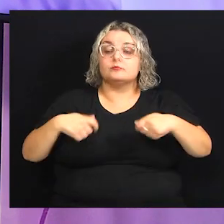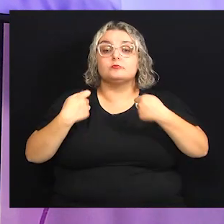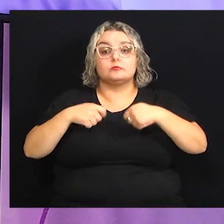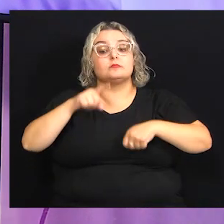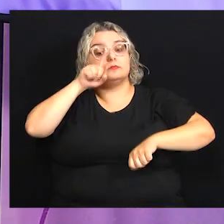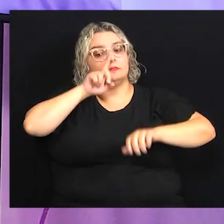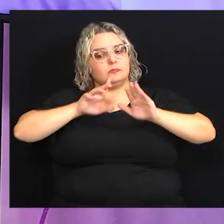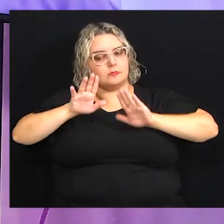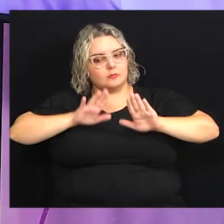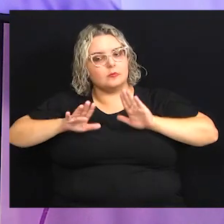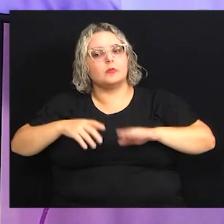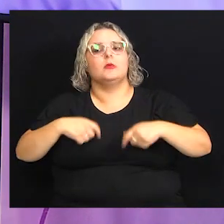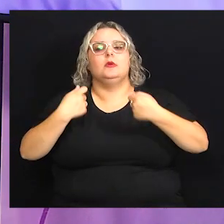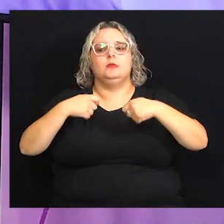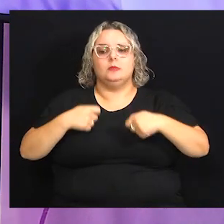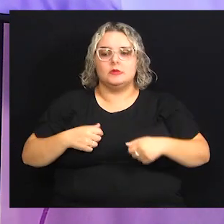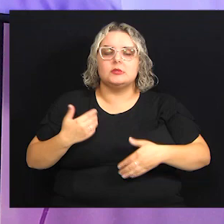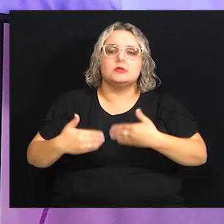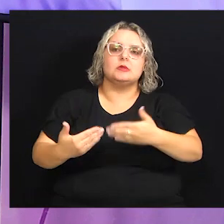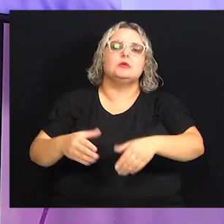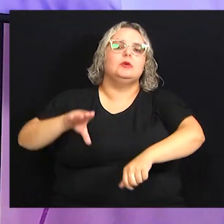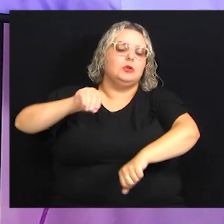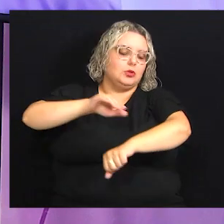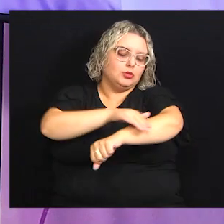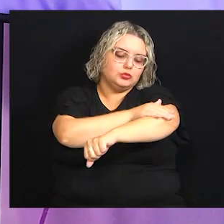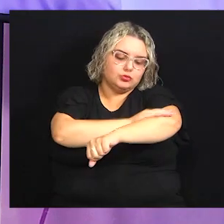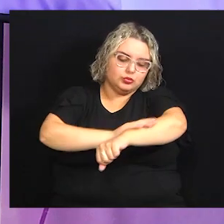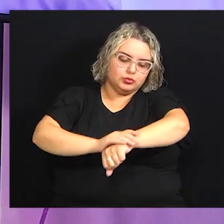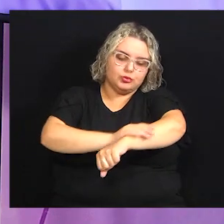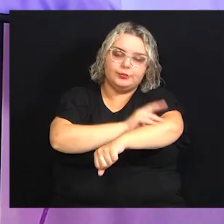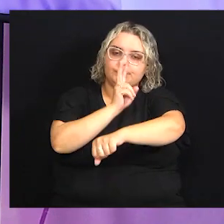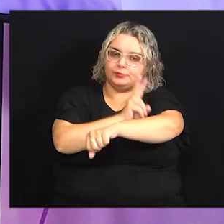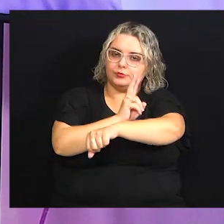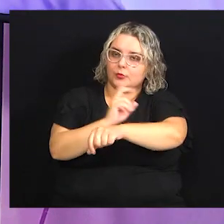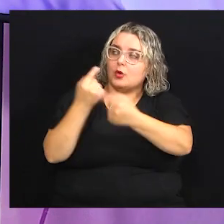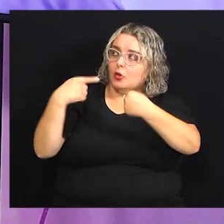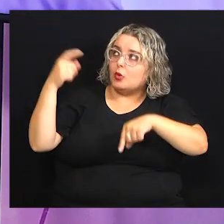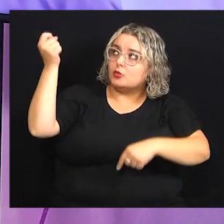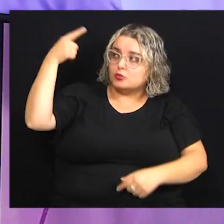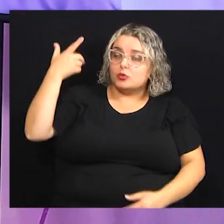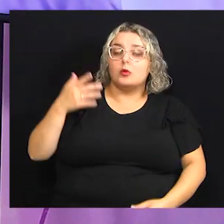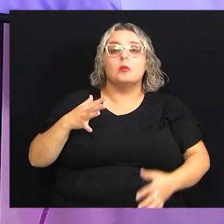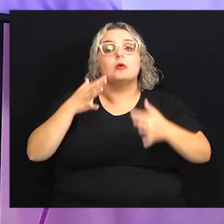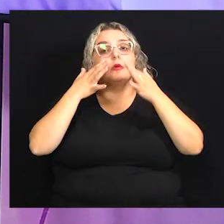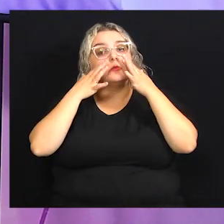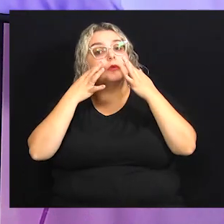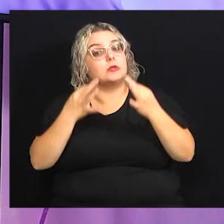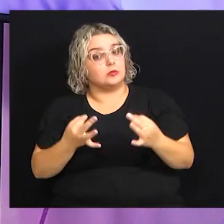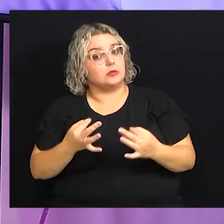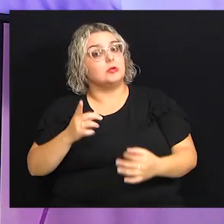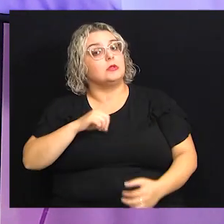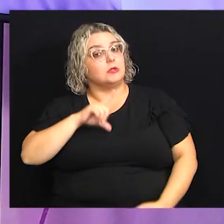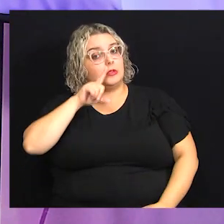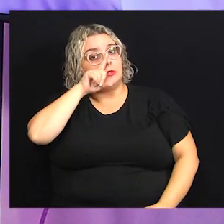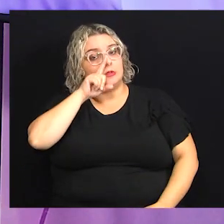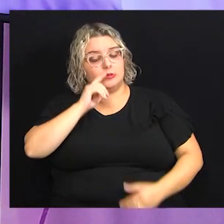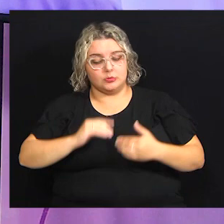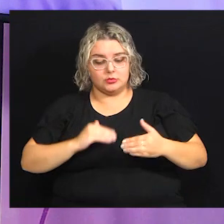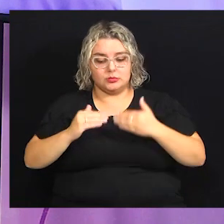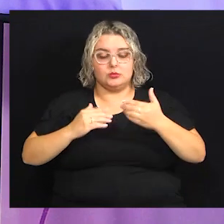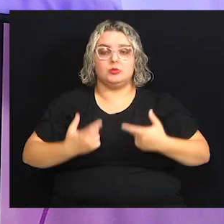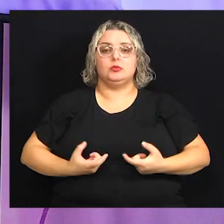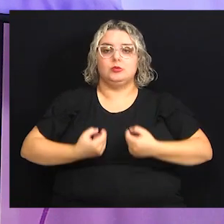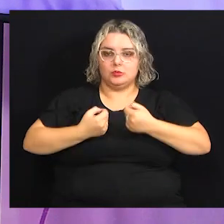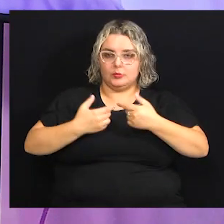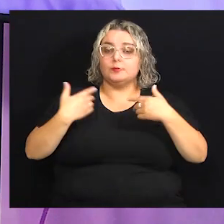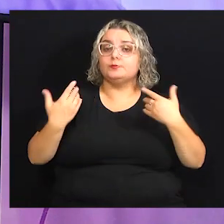também precisam se cuidar, também precisam eventualmente usar protetor solar e precisam estar atentos que também tem um risco de desenvolver esse